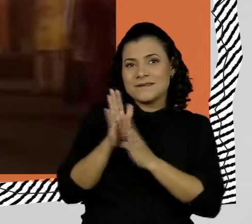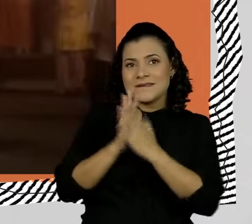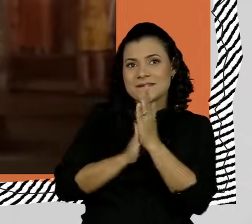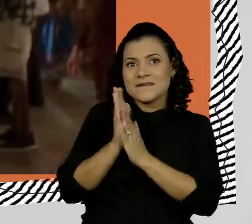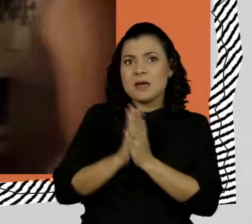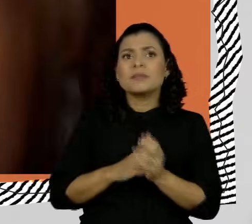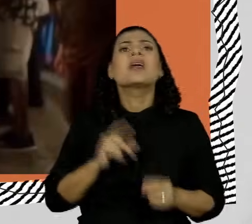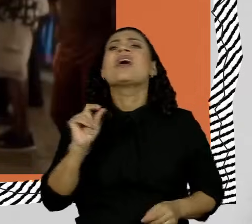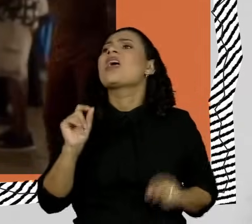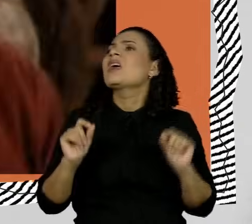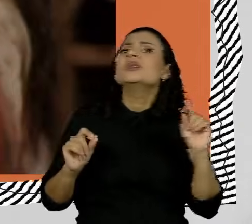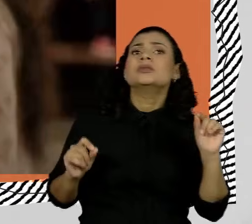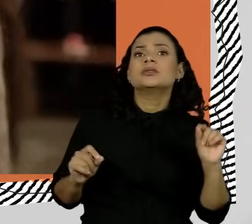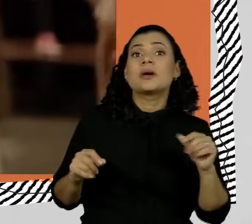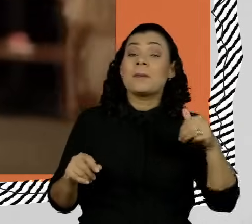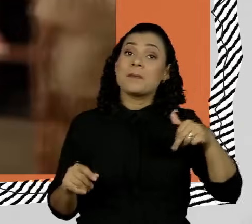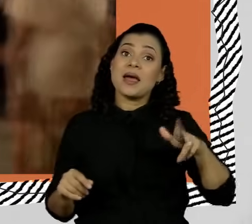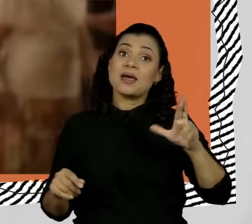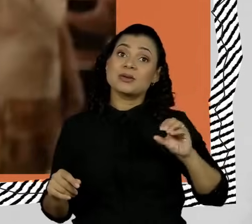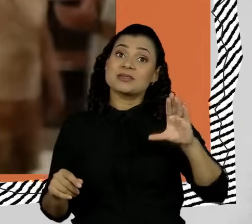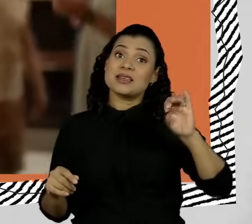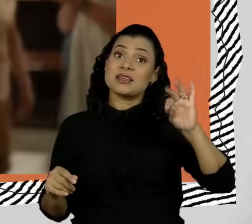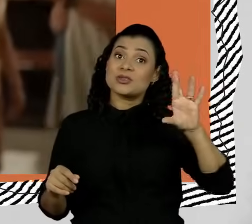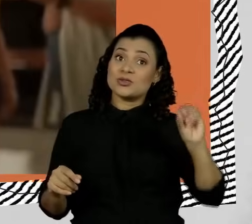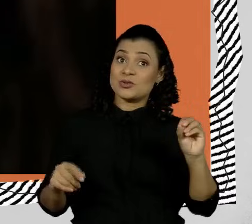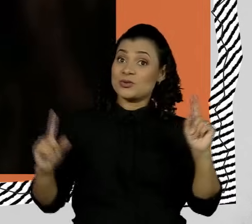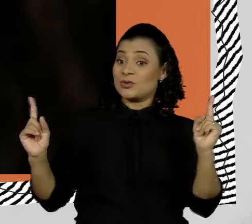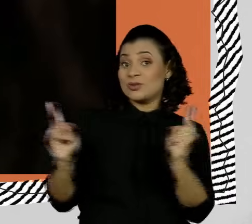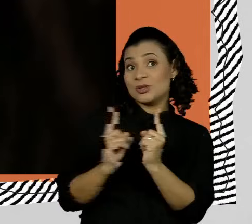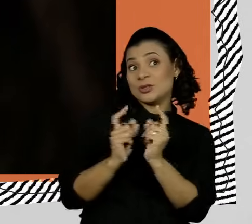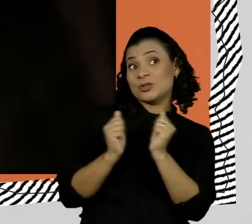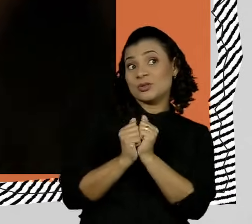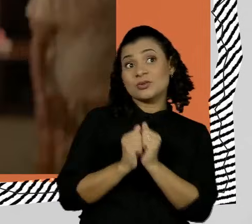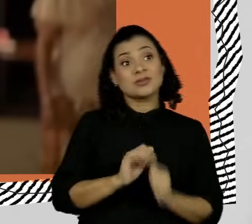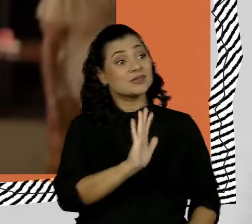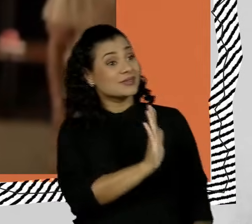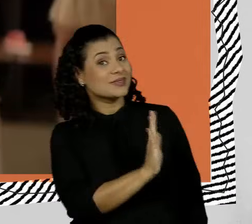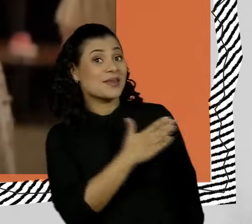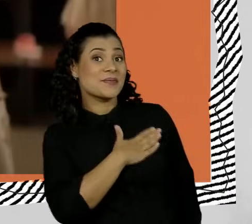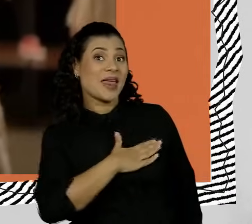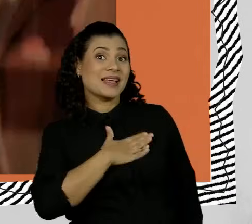Esse aqui é o Mário Sérgio, que vai ser o seu pai.